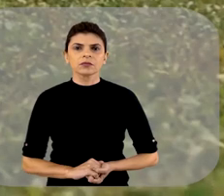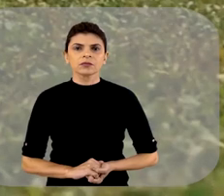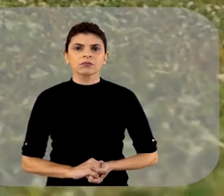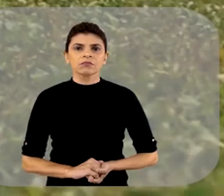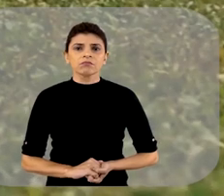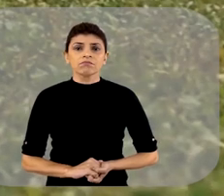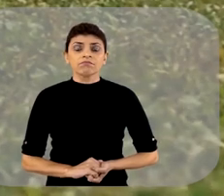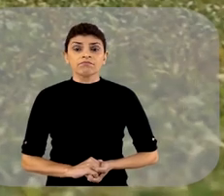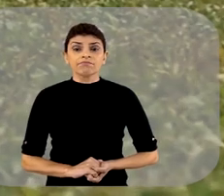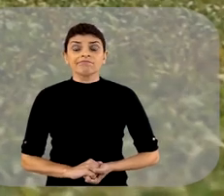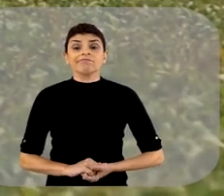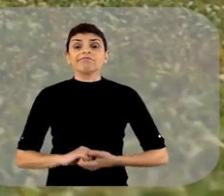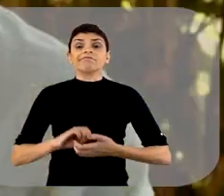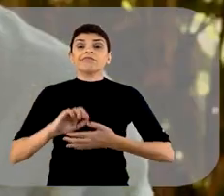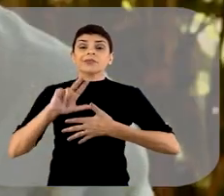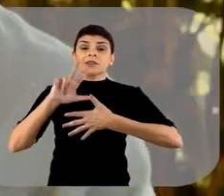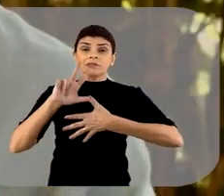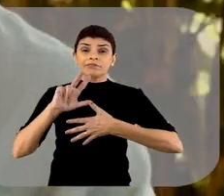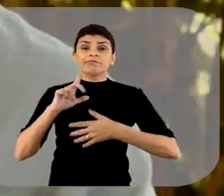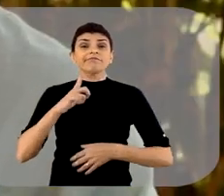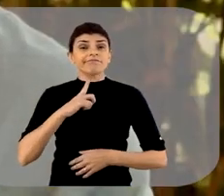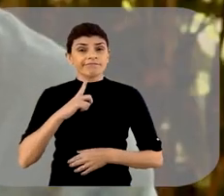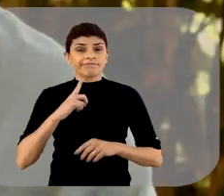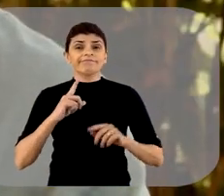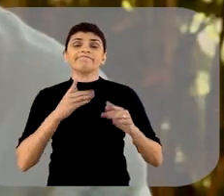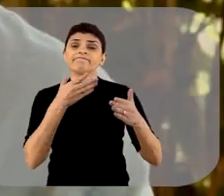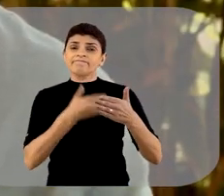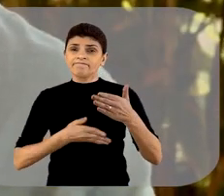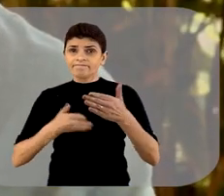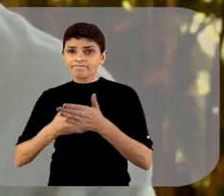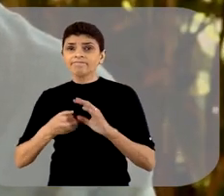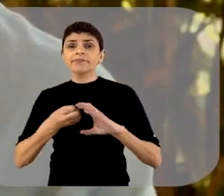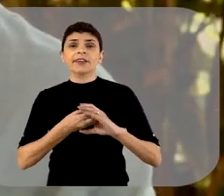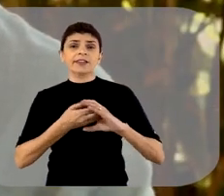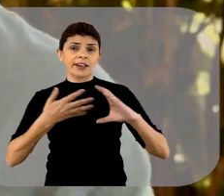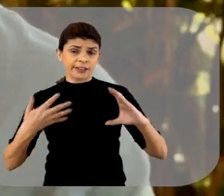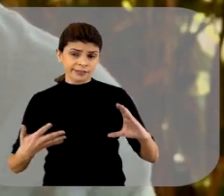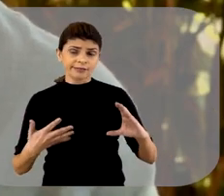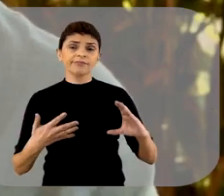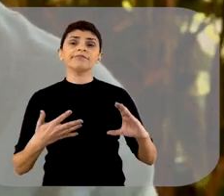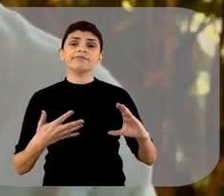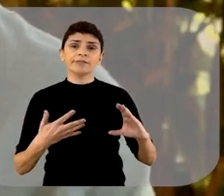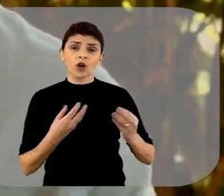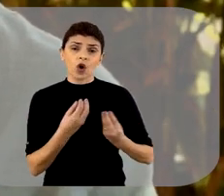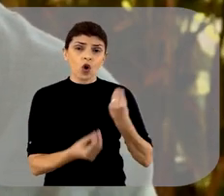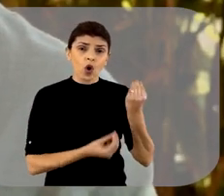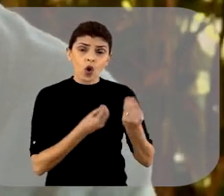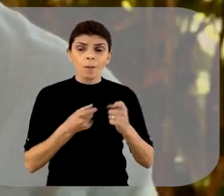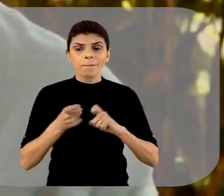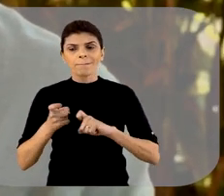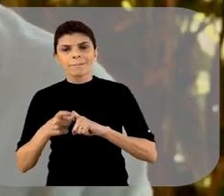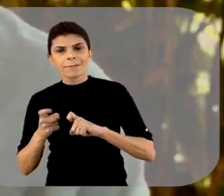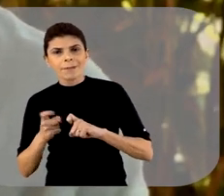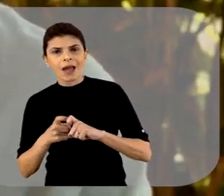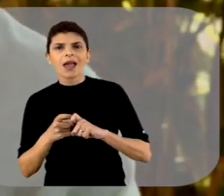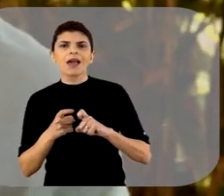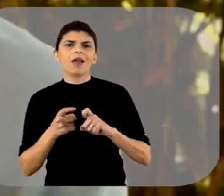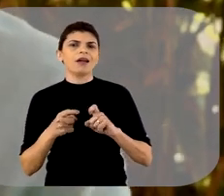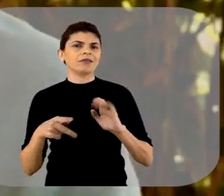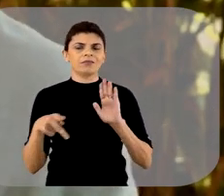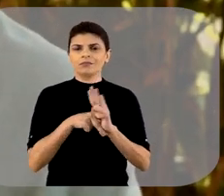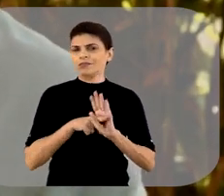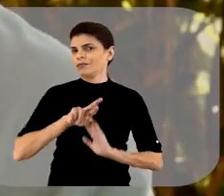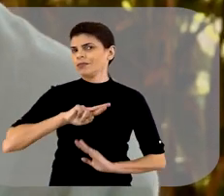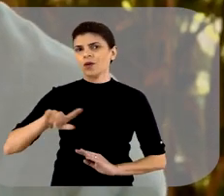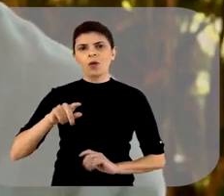Então, eu acho que a América Latina enfrenta certas características em comum sobre as práticas médicas, não só da medicina,